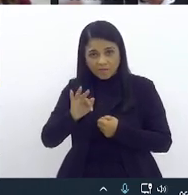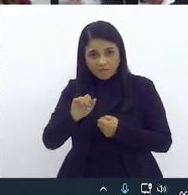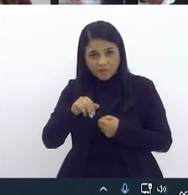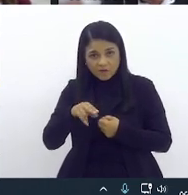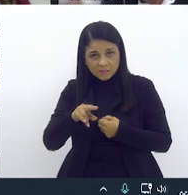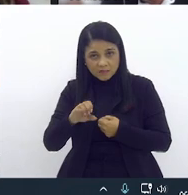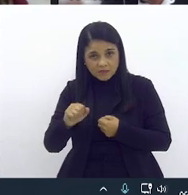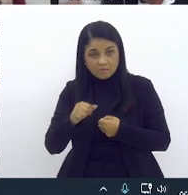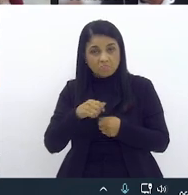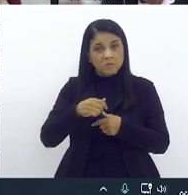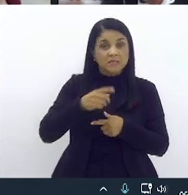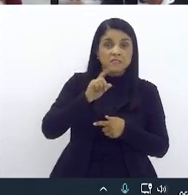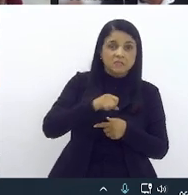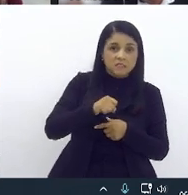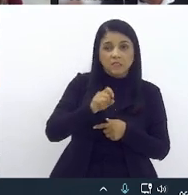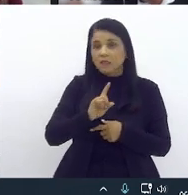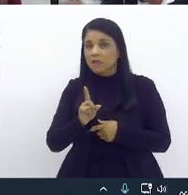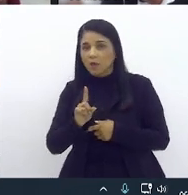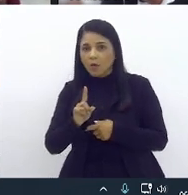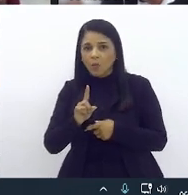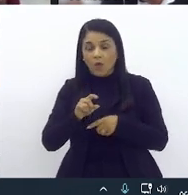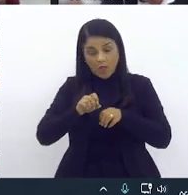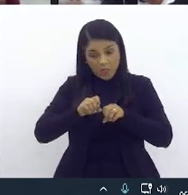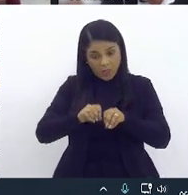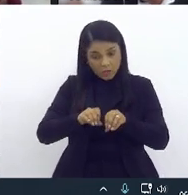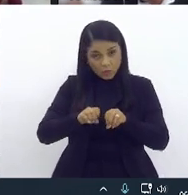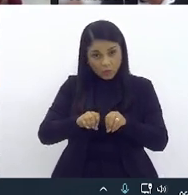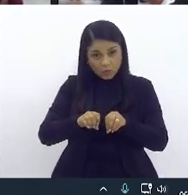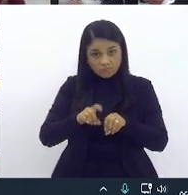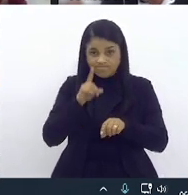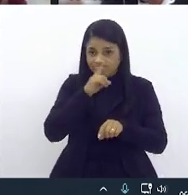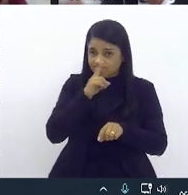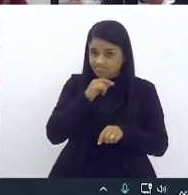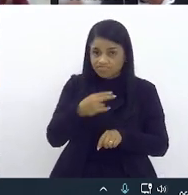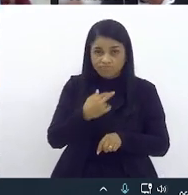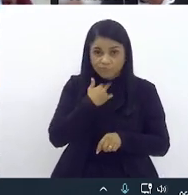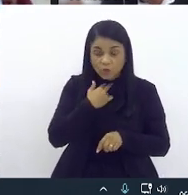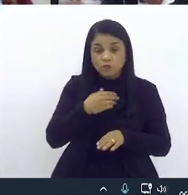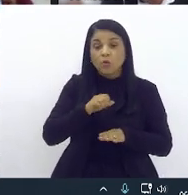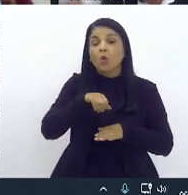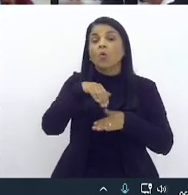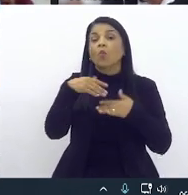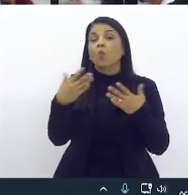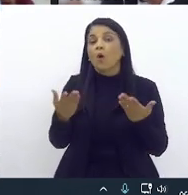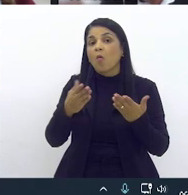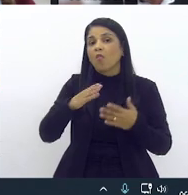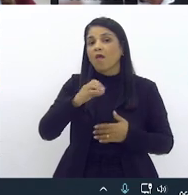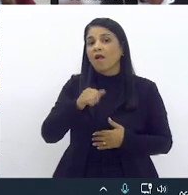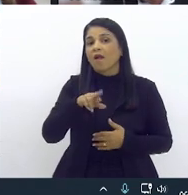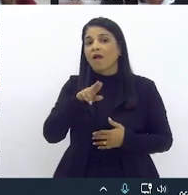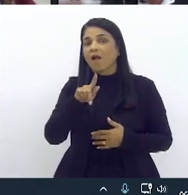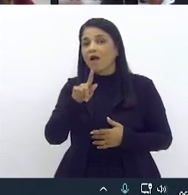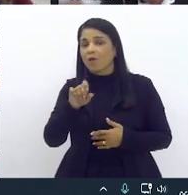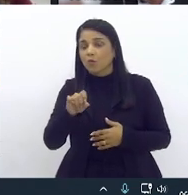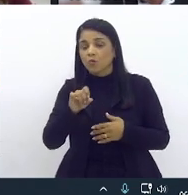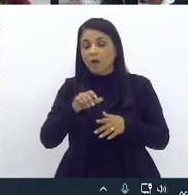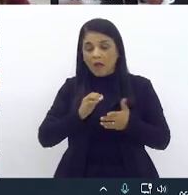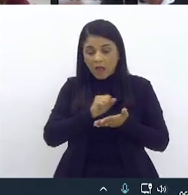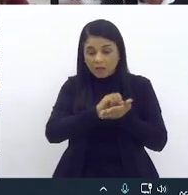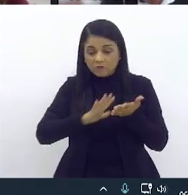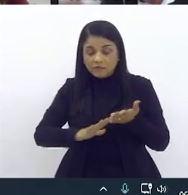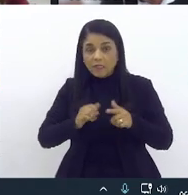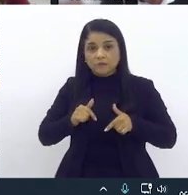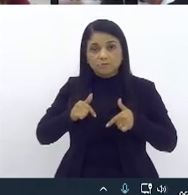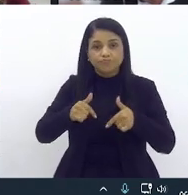Se educam, e aí não vacilar com isso, qual é o cargo que está exercendo essas atividades diretamente com as